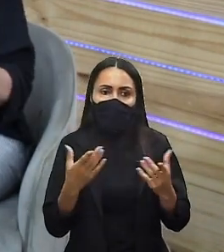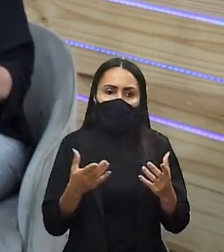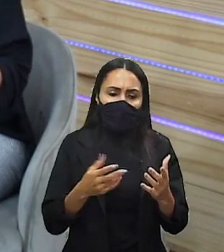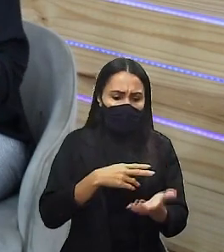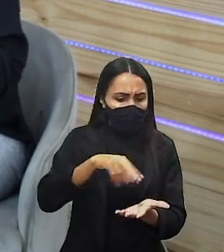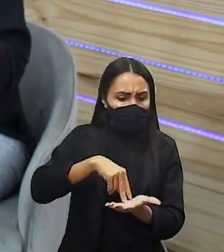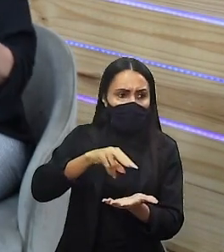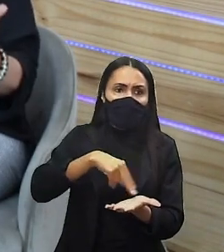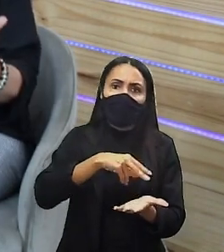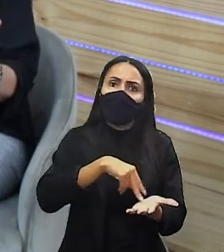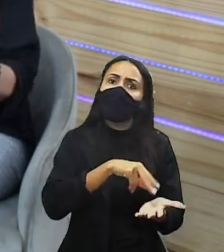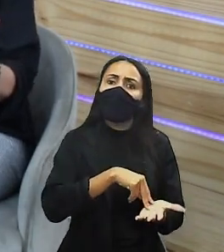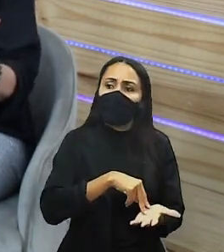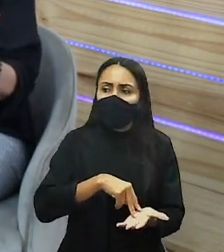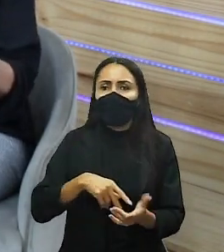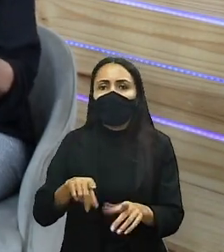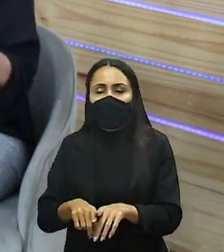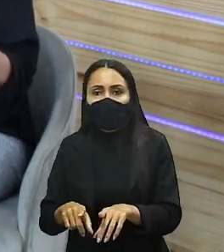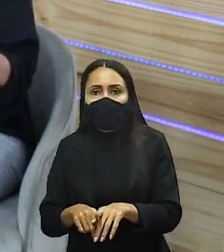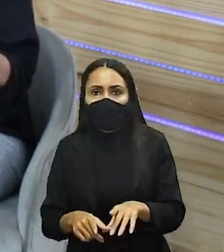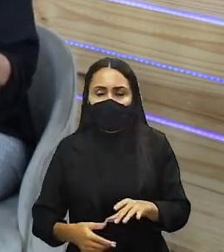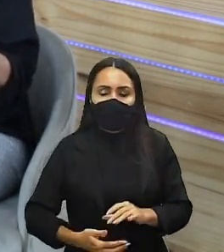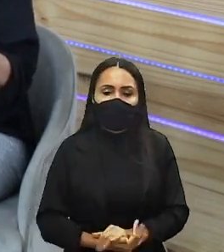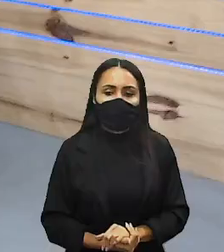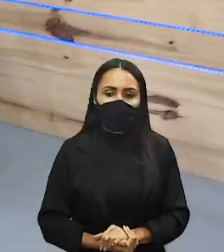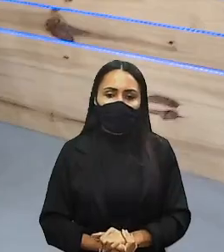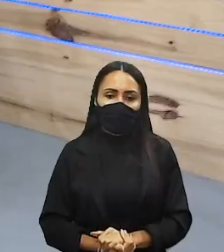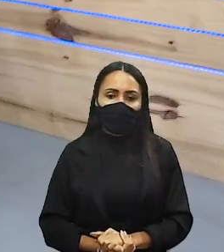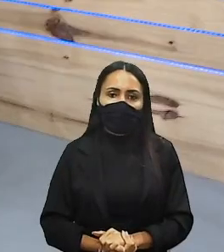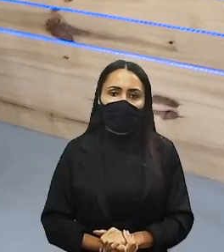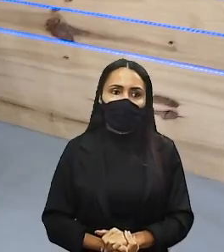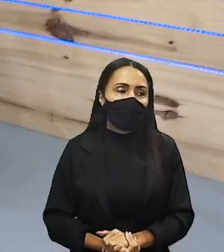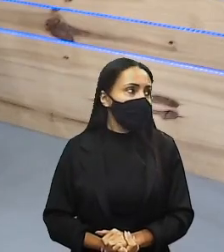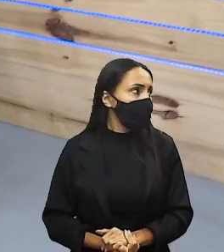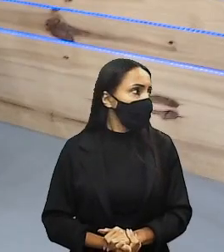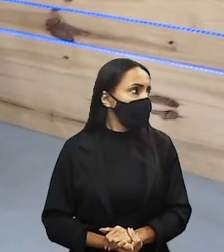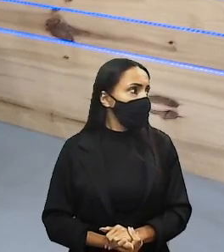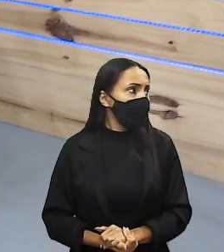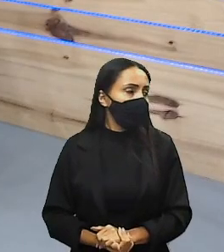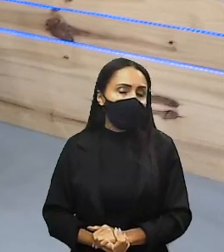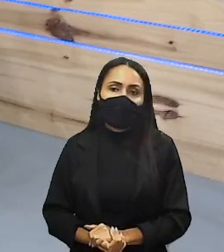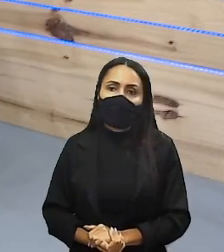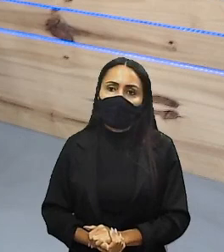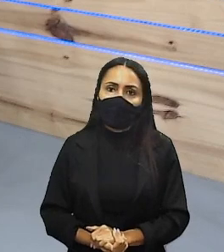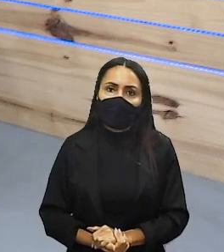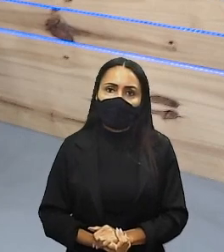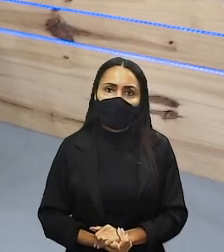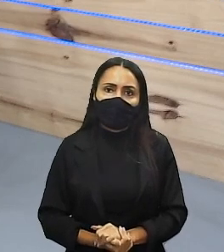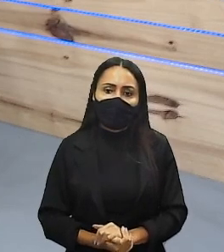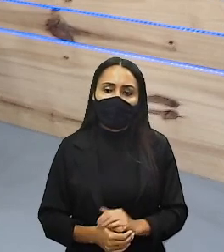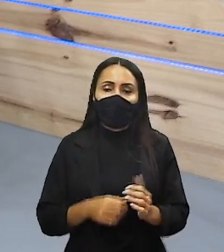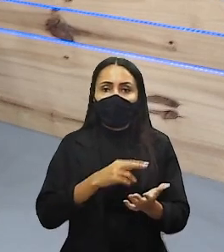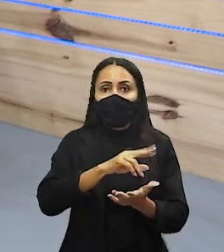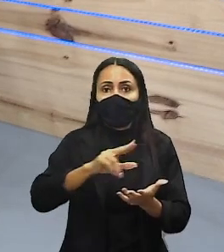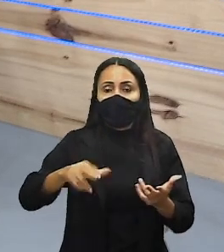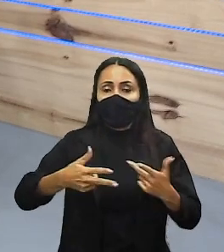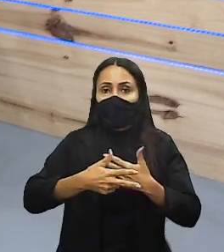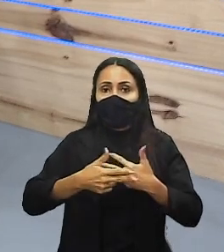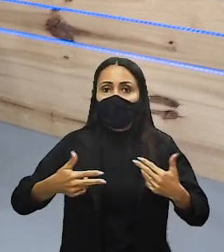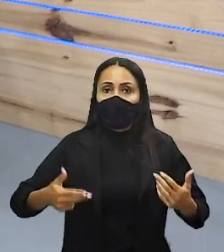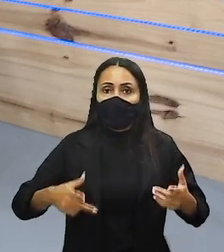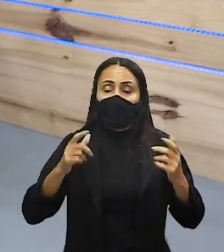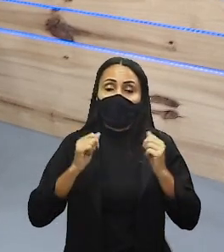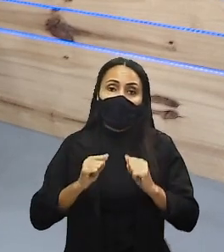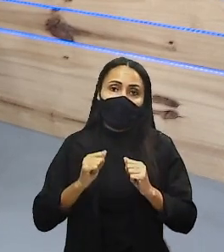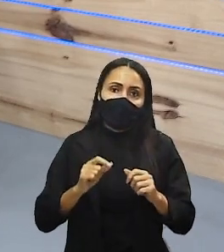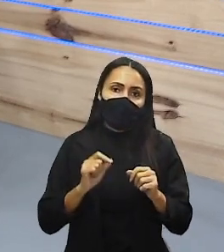dança. Já fiz muito isso com os alunos de uma empresa que eu trabalhei, que era de formação profissional também. Então, muita coisa foi feita. E